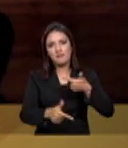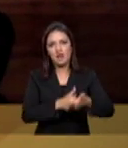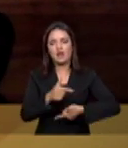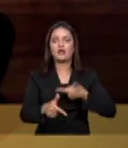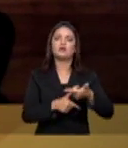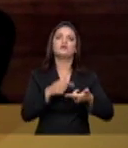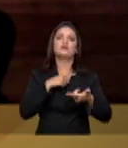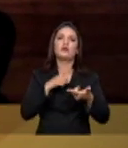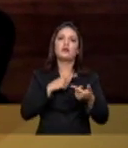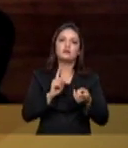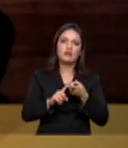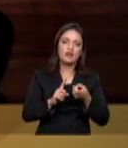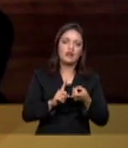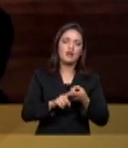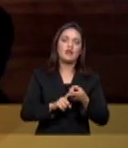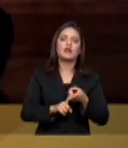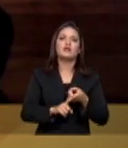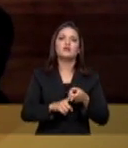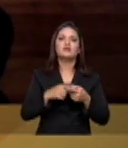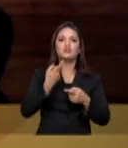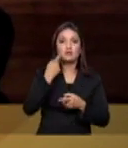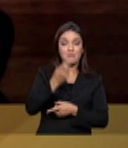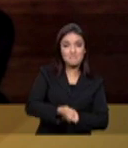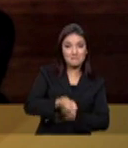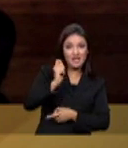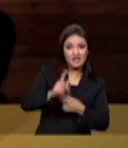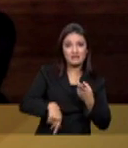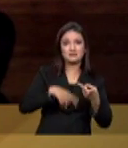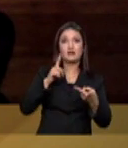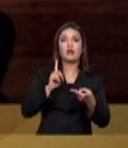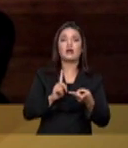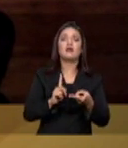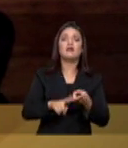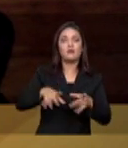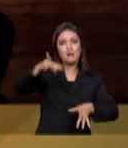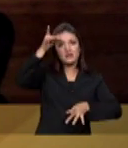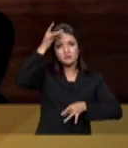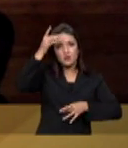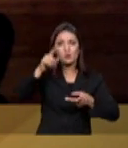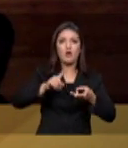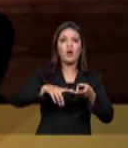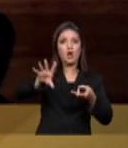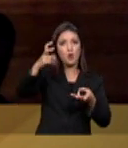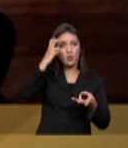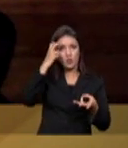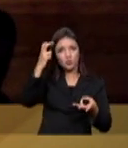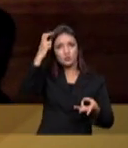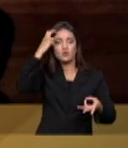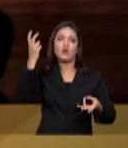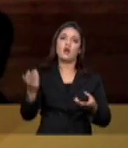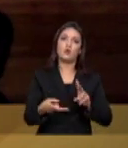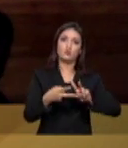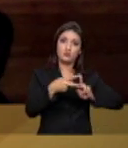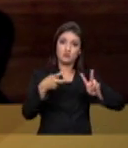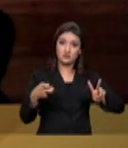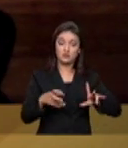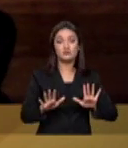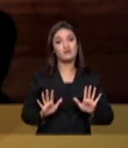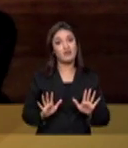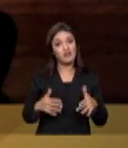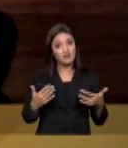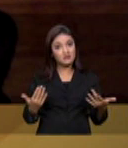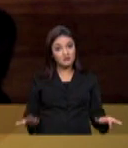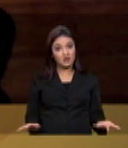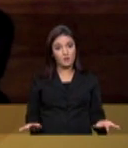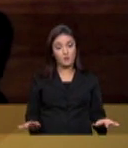caça Pesca e cultivo além das espirituais e culturais das Comunidades indígenas logo